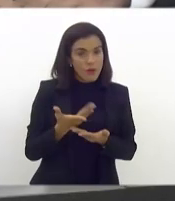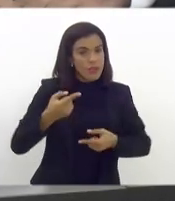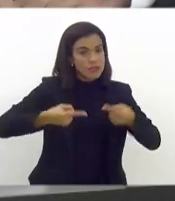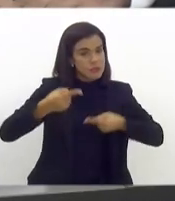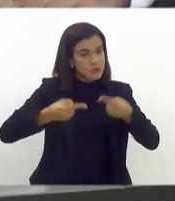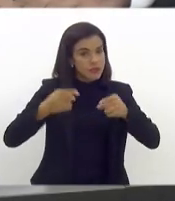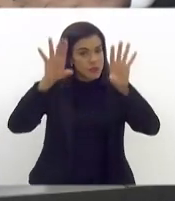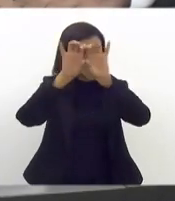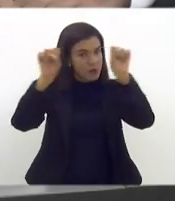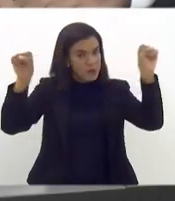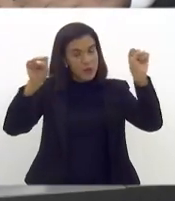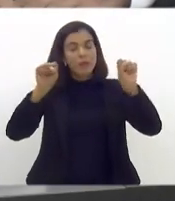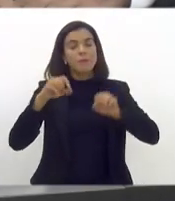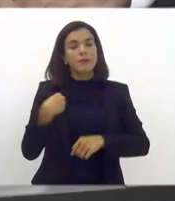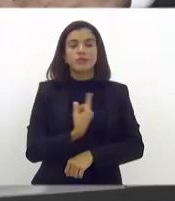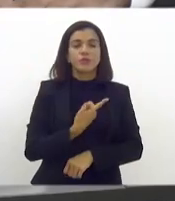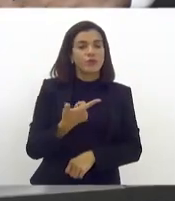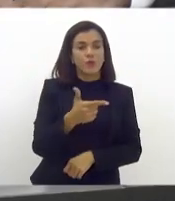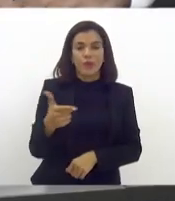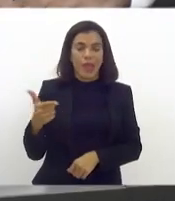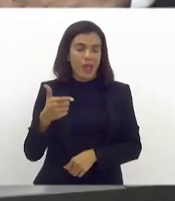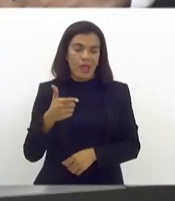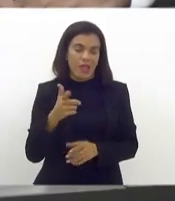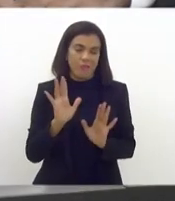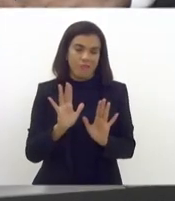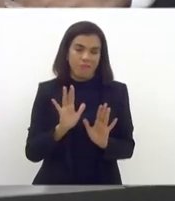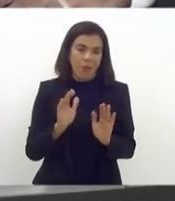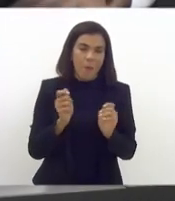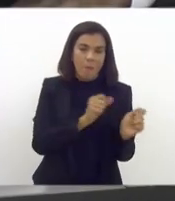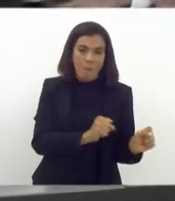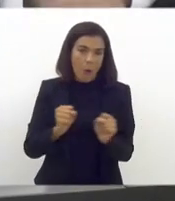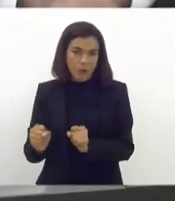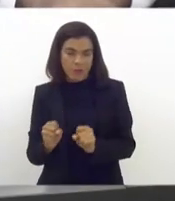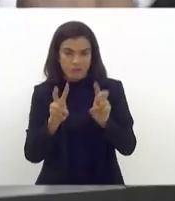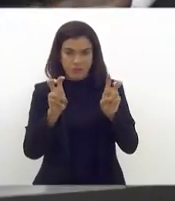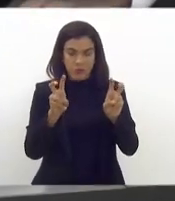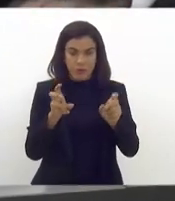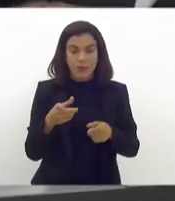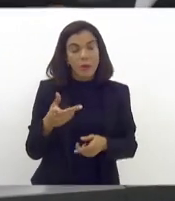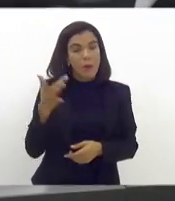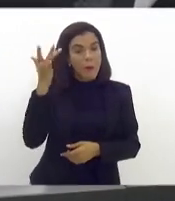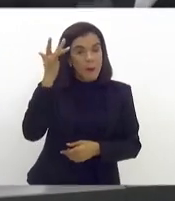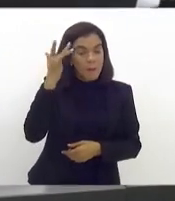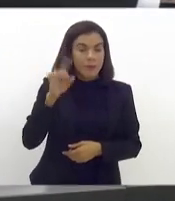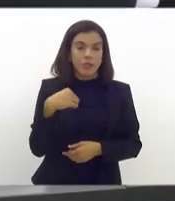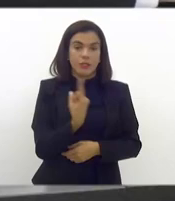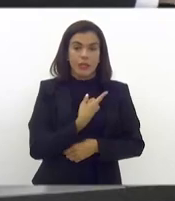no STF, mas a gente não tem ingerência sobre isso. Então, eu acho que também é uma maturidade desse